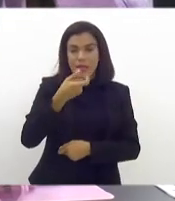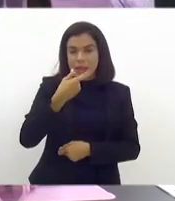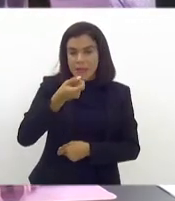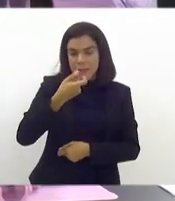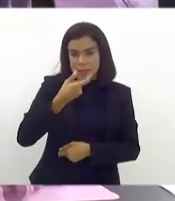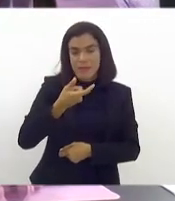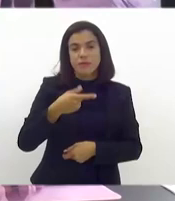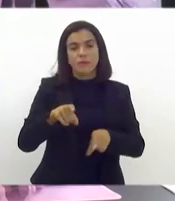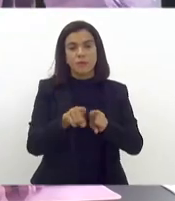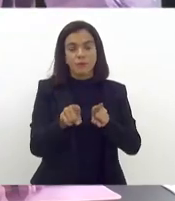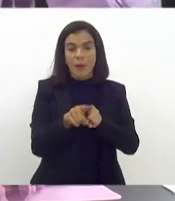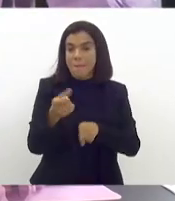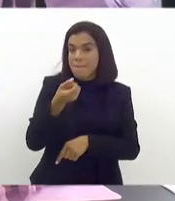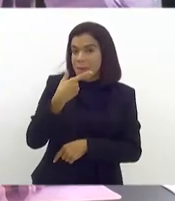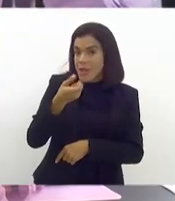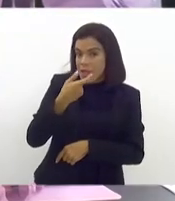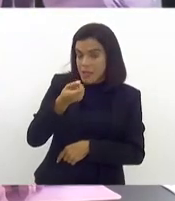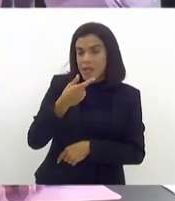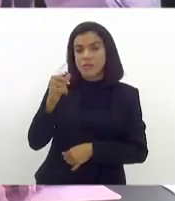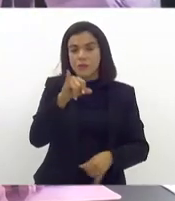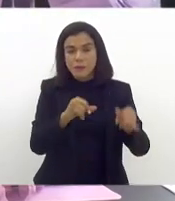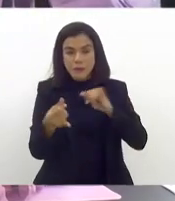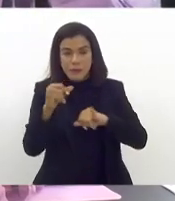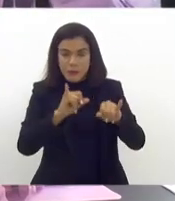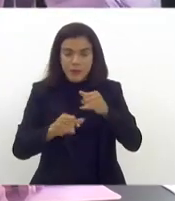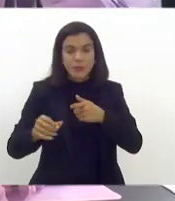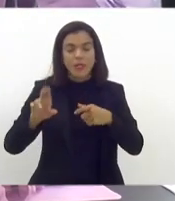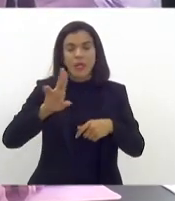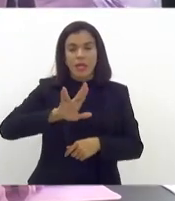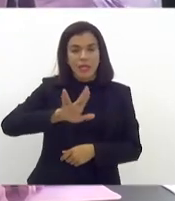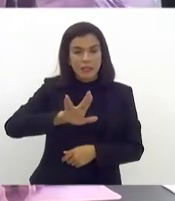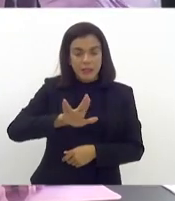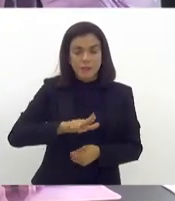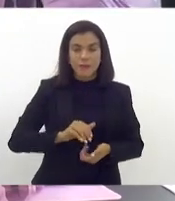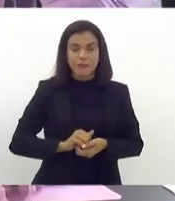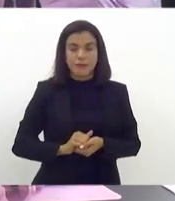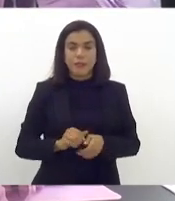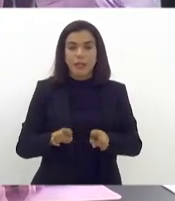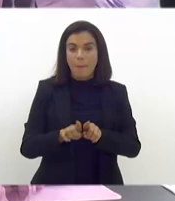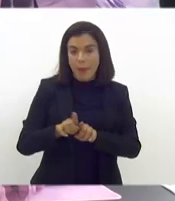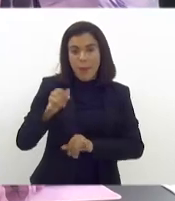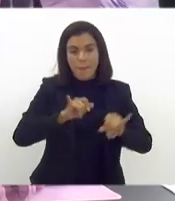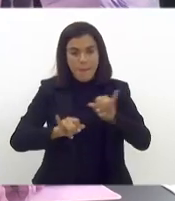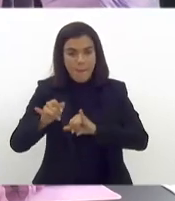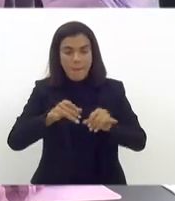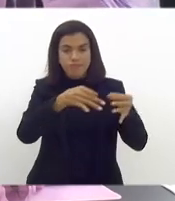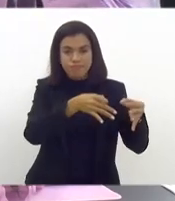enfim, da medicação que envolve esta substância, e desde que feita da maneira